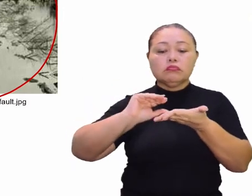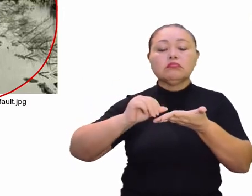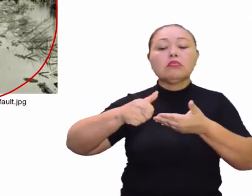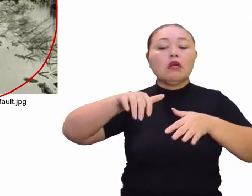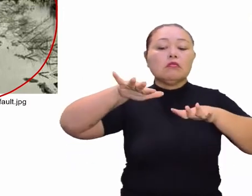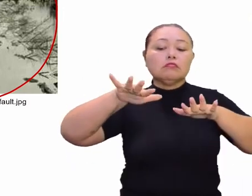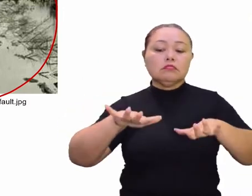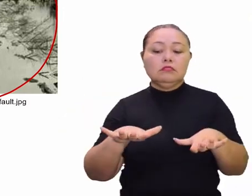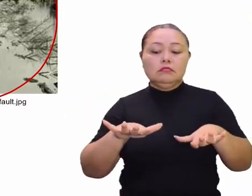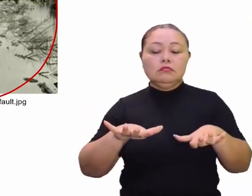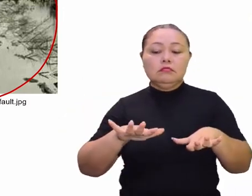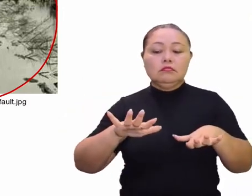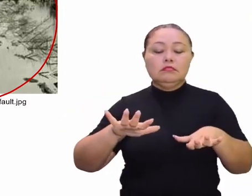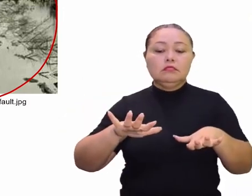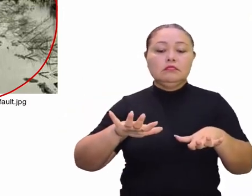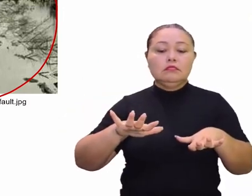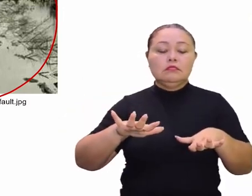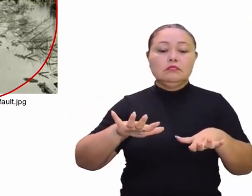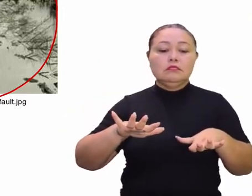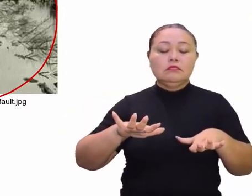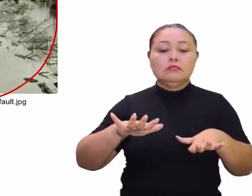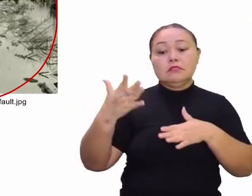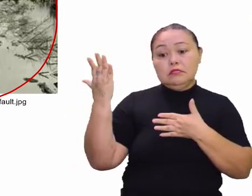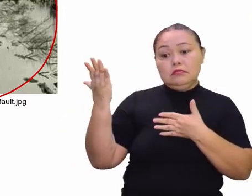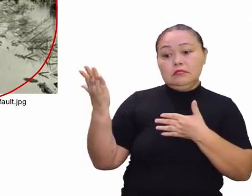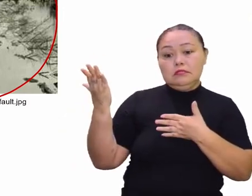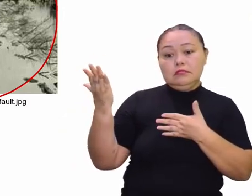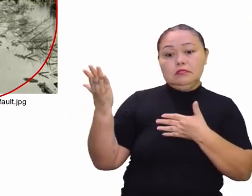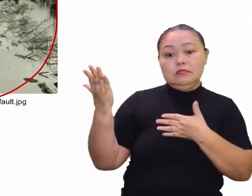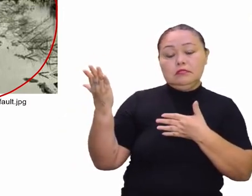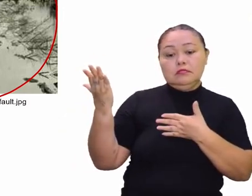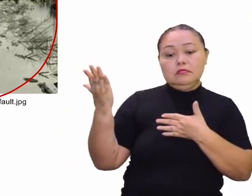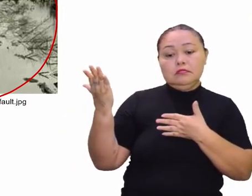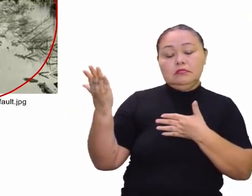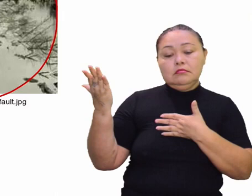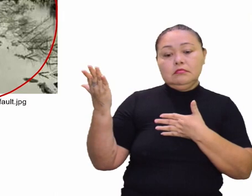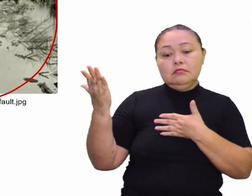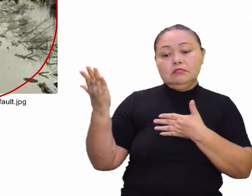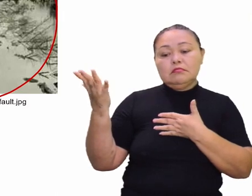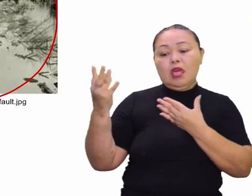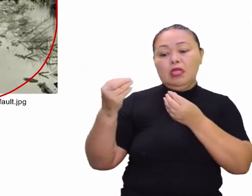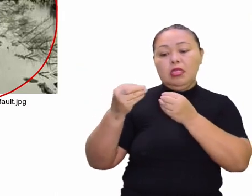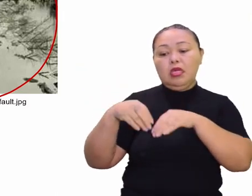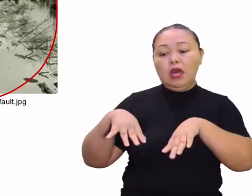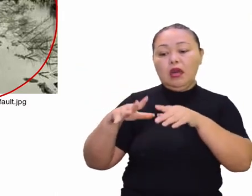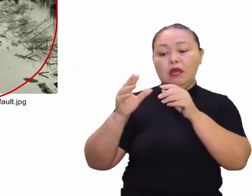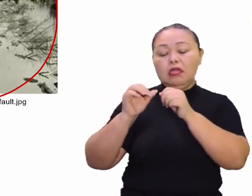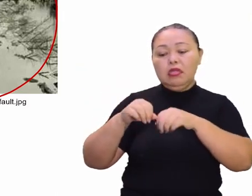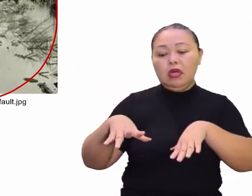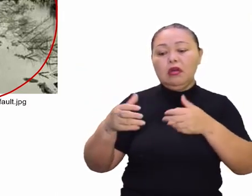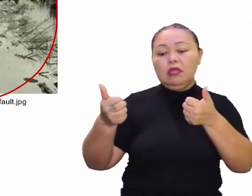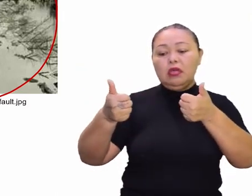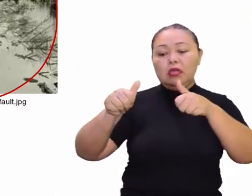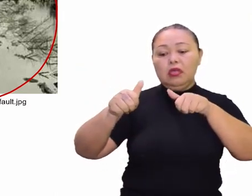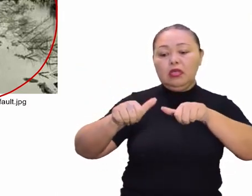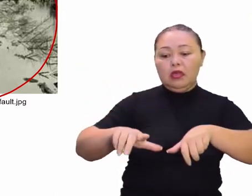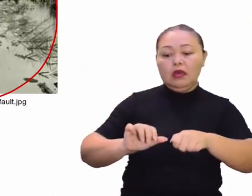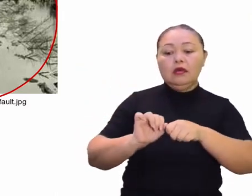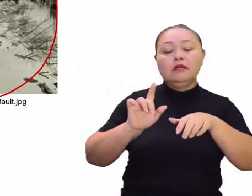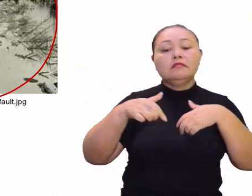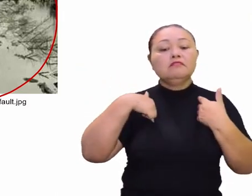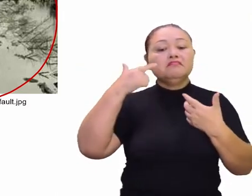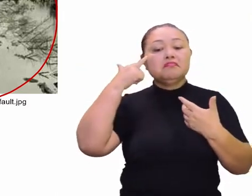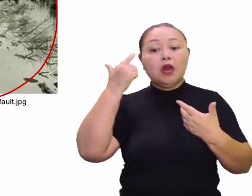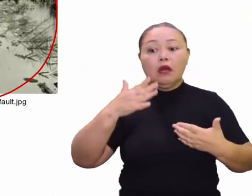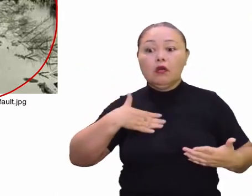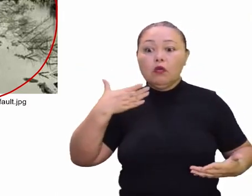na Amazônia de forma, assim, ó, acentuadamente através de fracassos. Aí a gente pode pensar assim, até meio